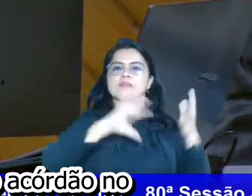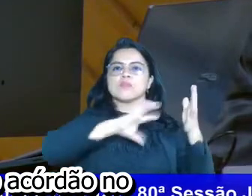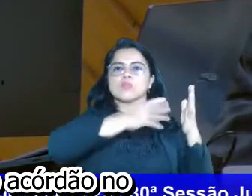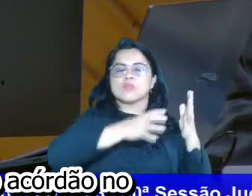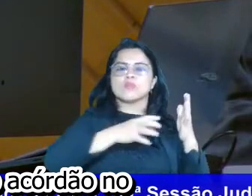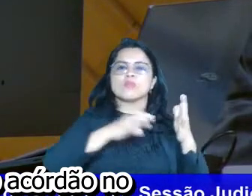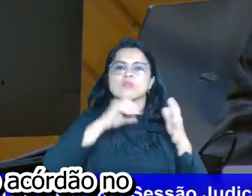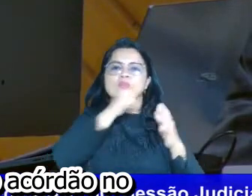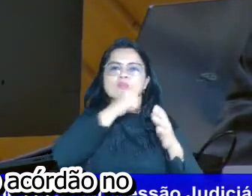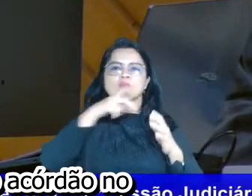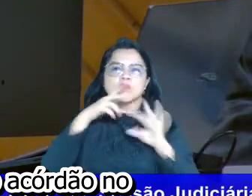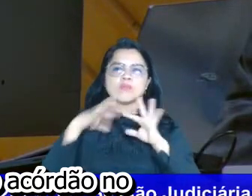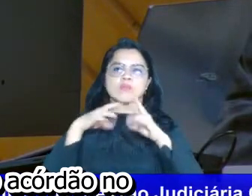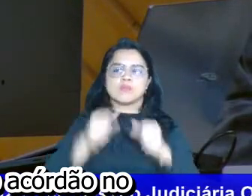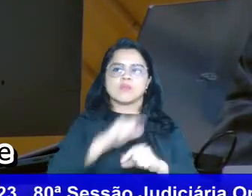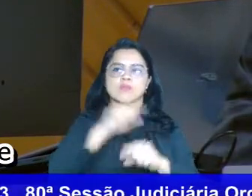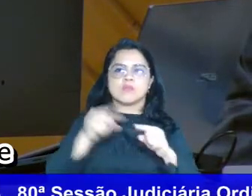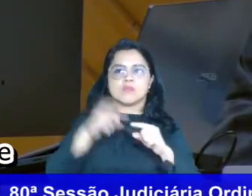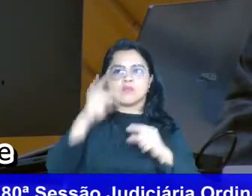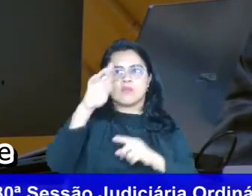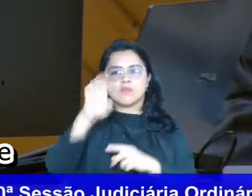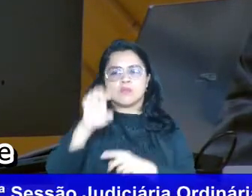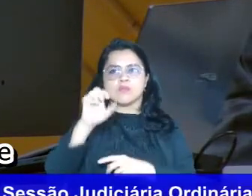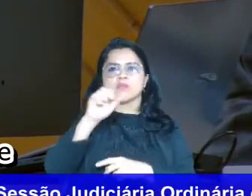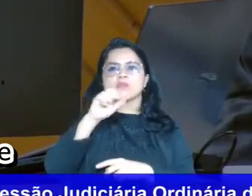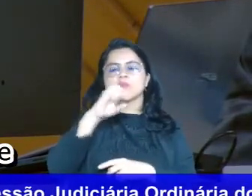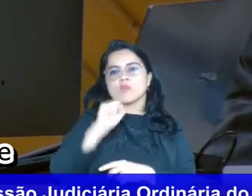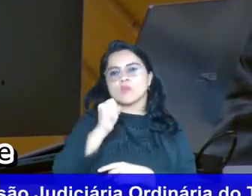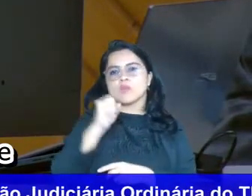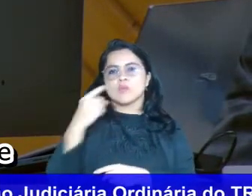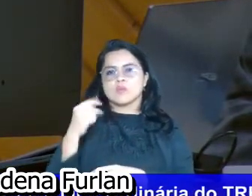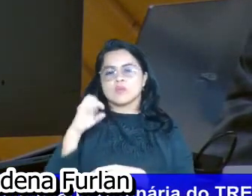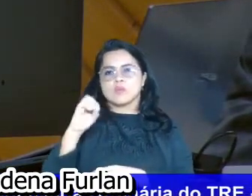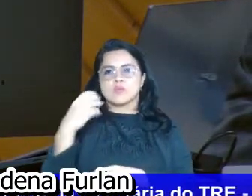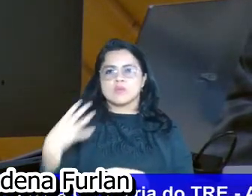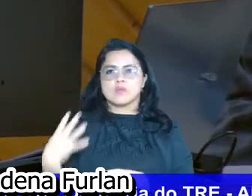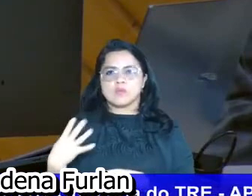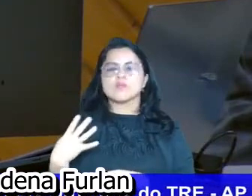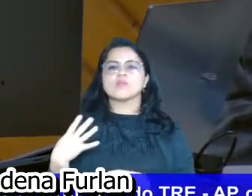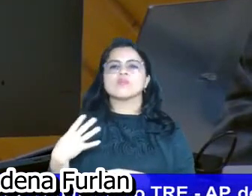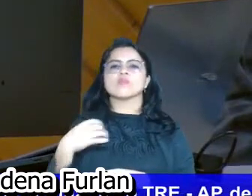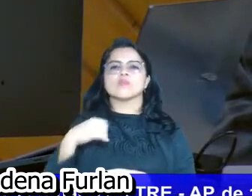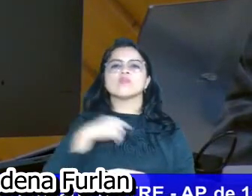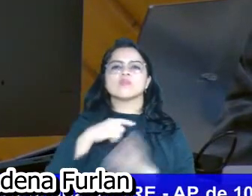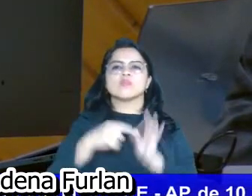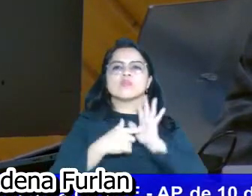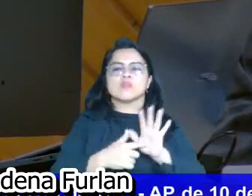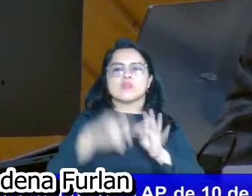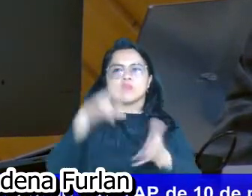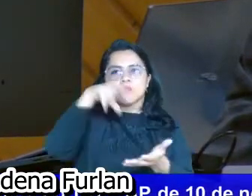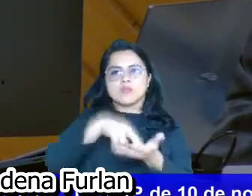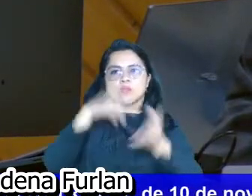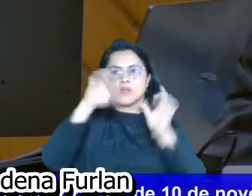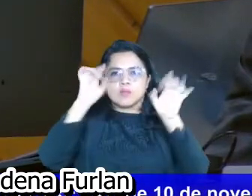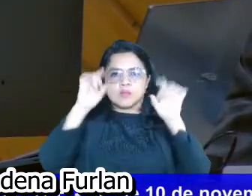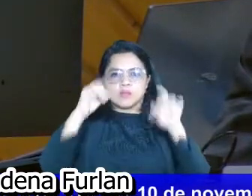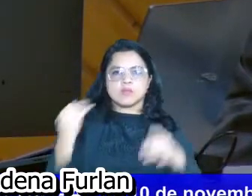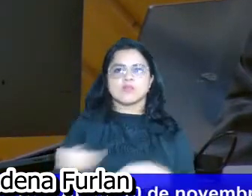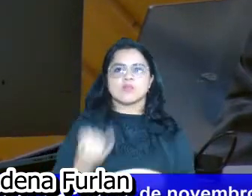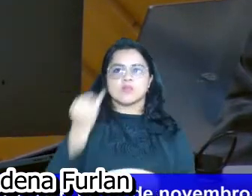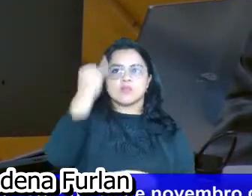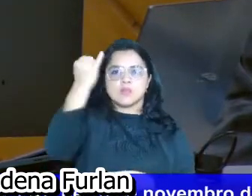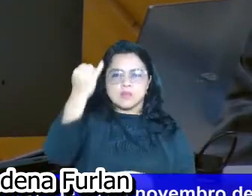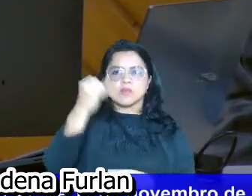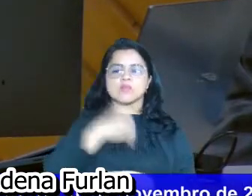para Todos em face do acordo do TRE Amapá 8104, que julgou improcedente a representação especial fundamentada